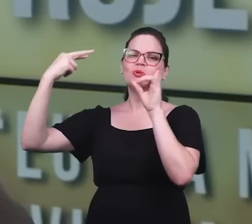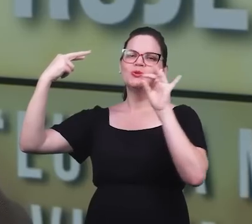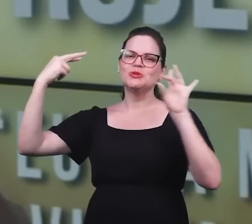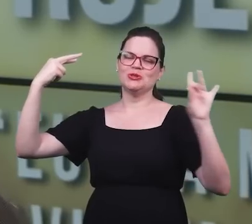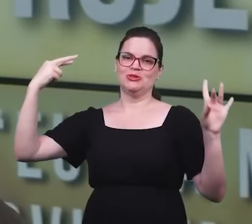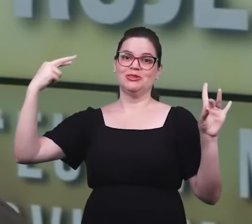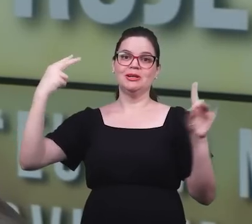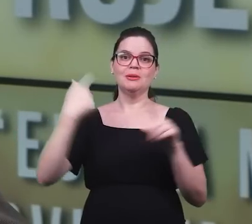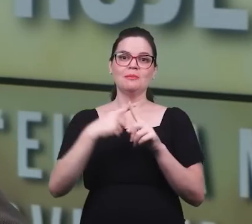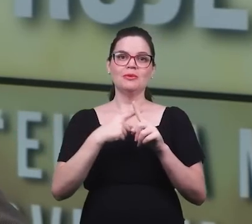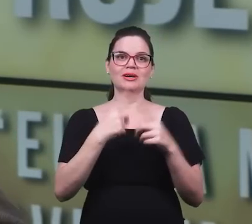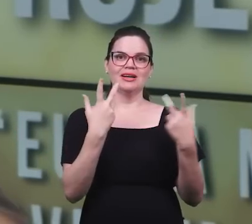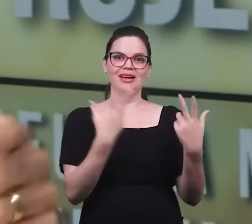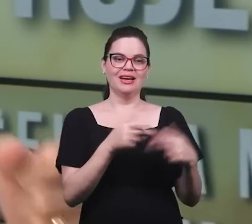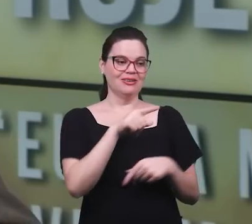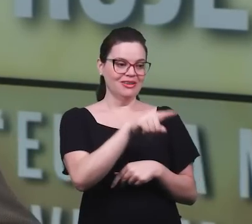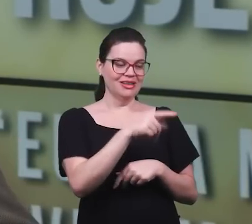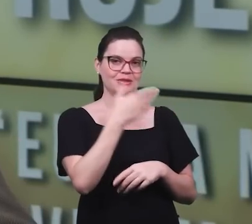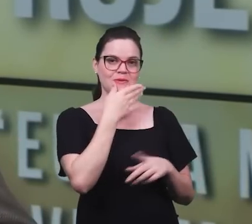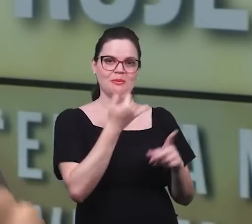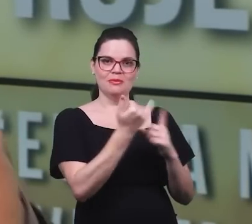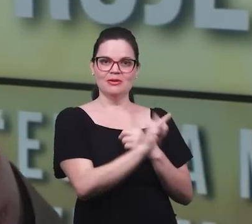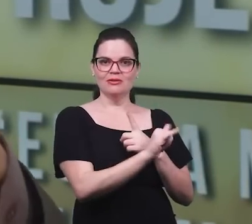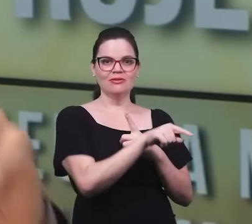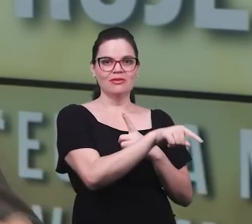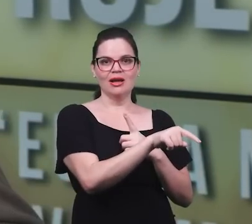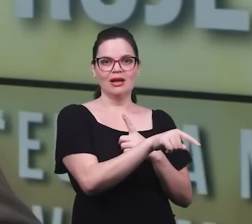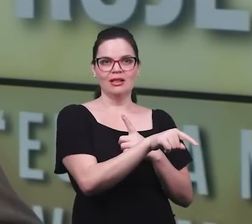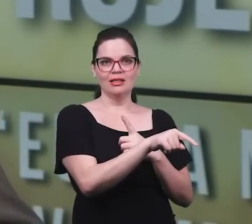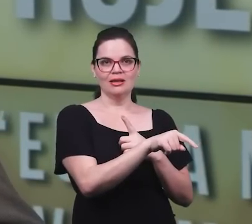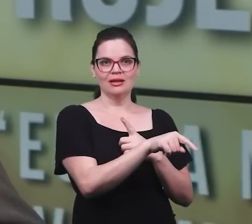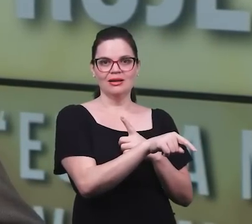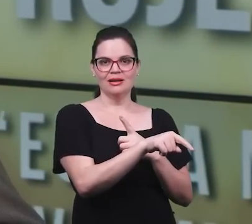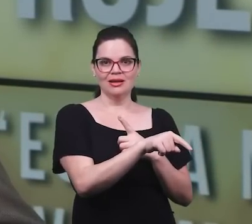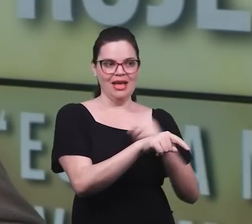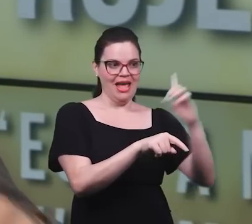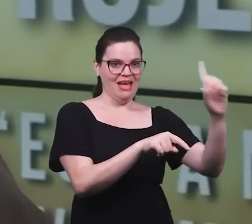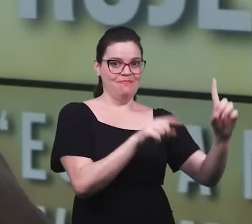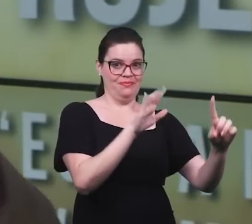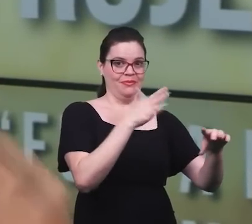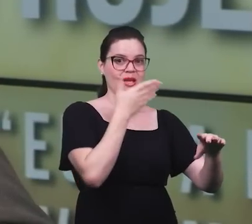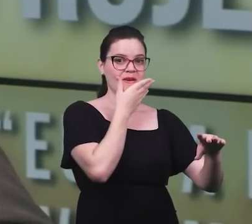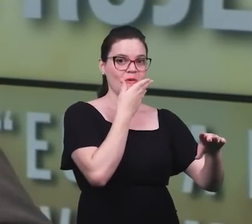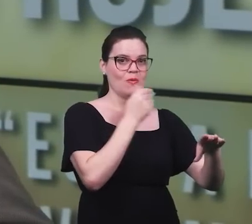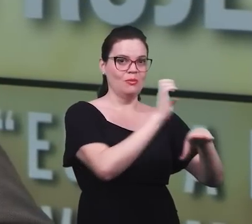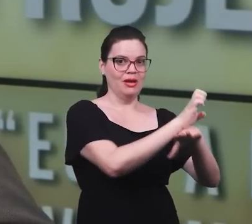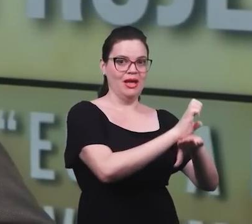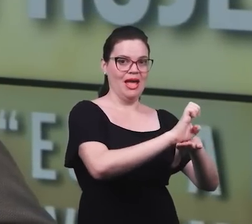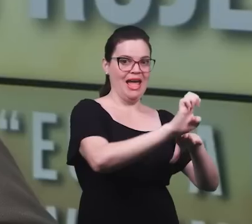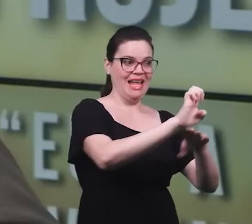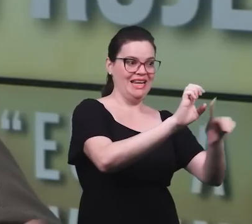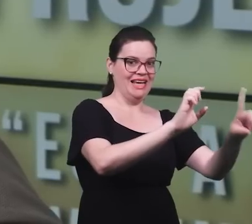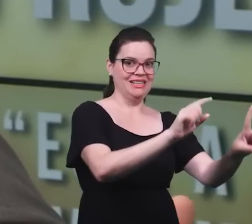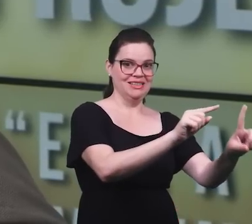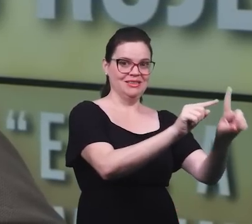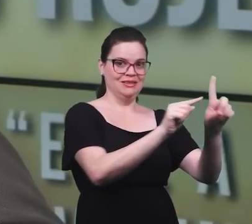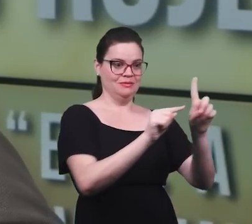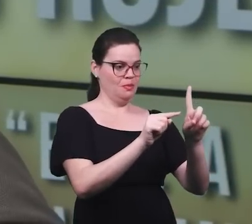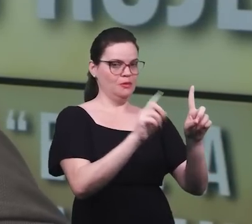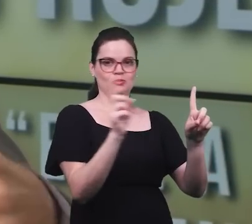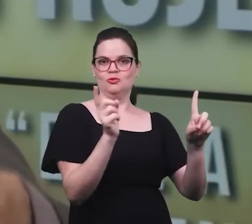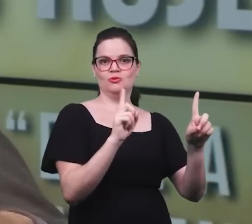o profeta, pastor Rodolfo, não encontrou Acabe. O profeta não encontrou Acabe. Era outro caminho.